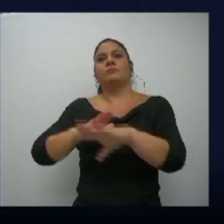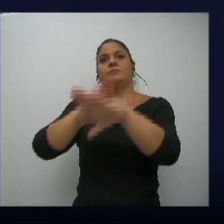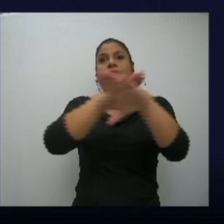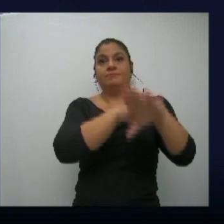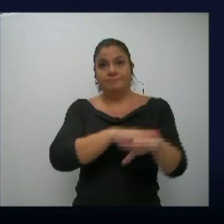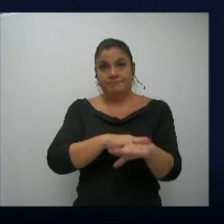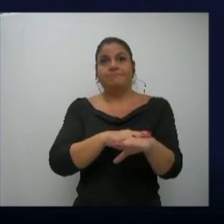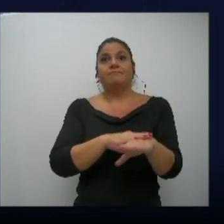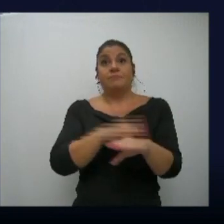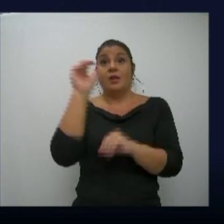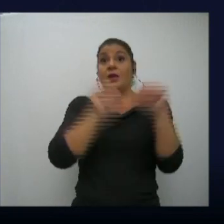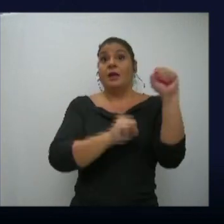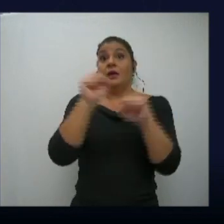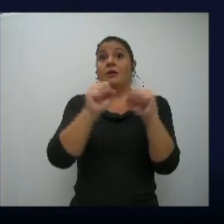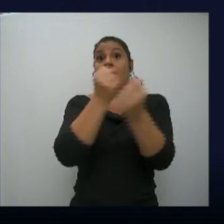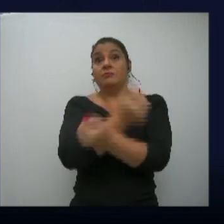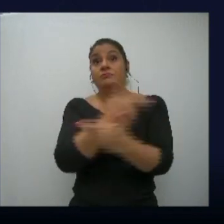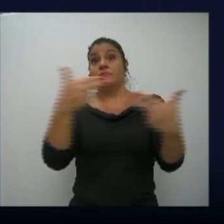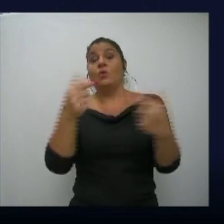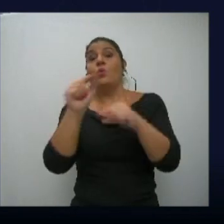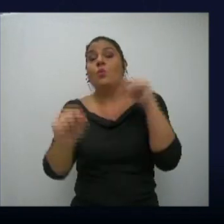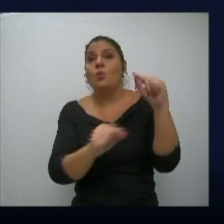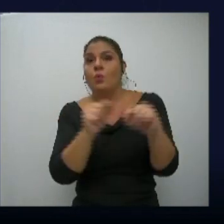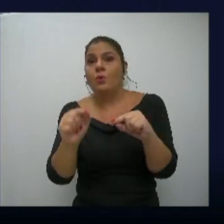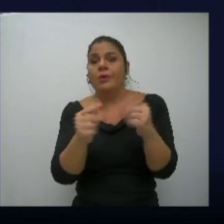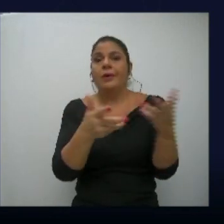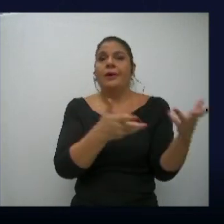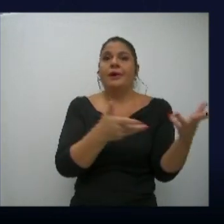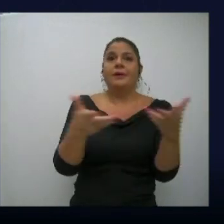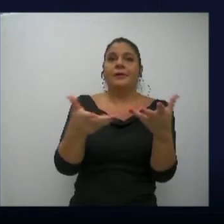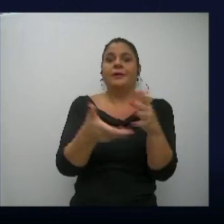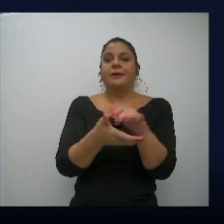feito essas empresas elas vão acabar